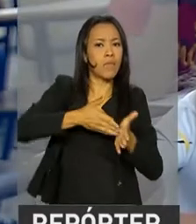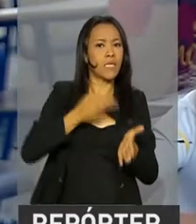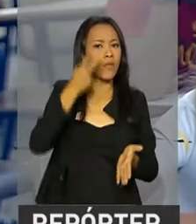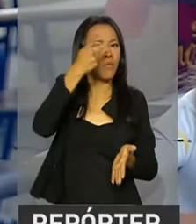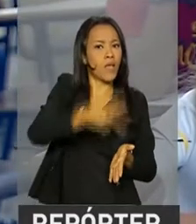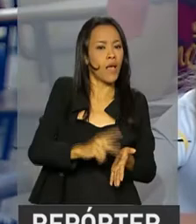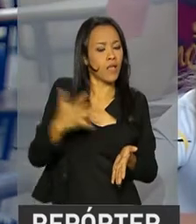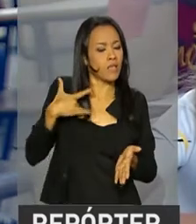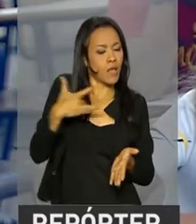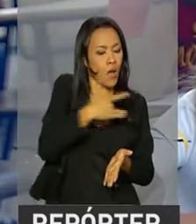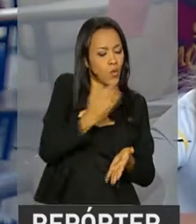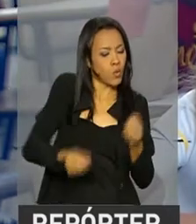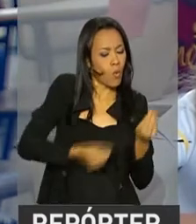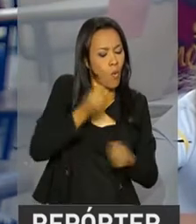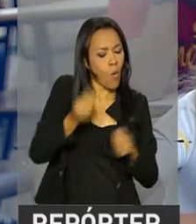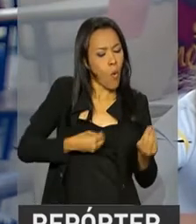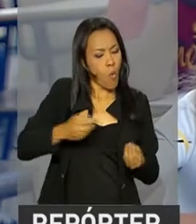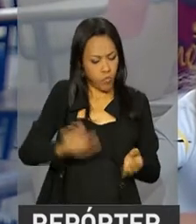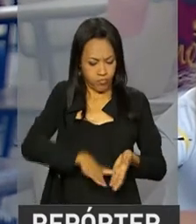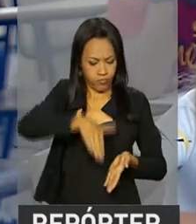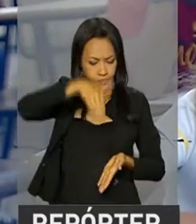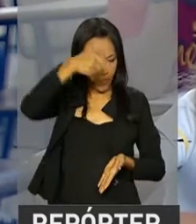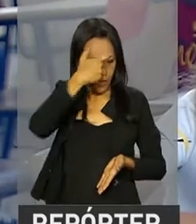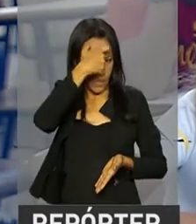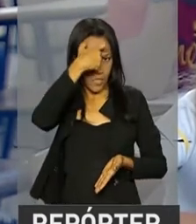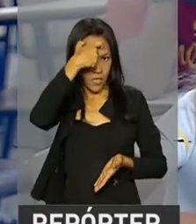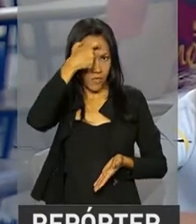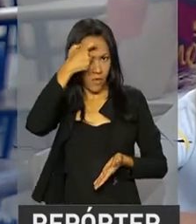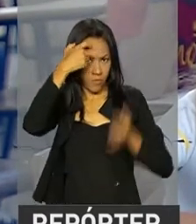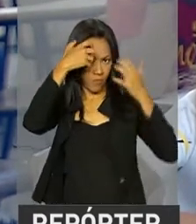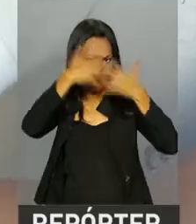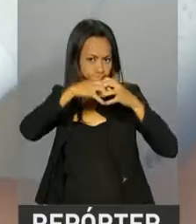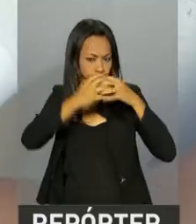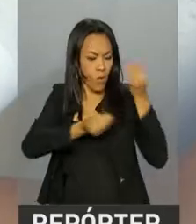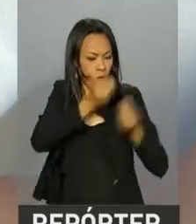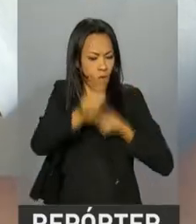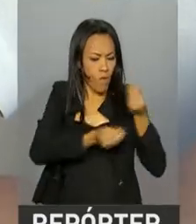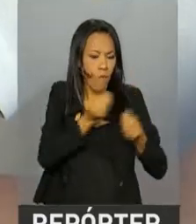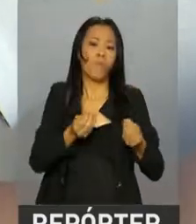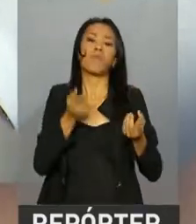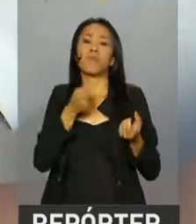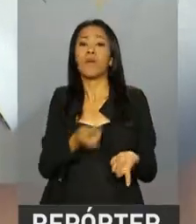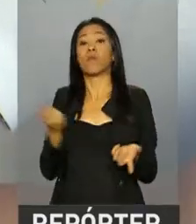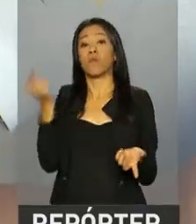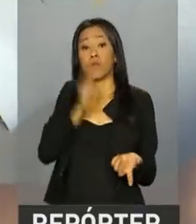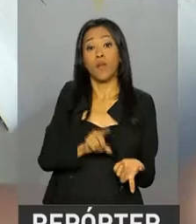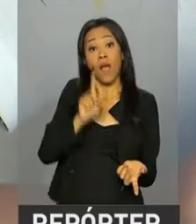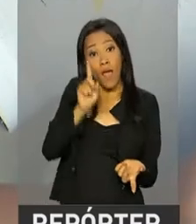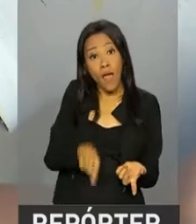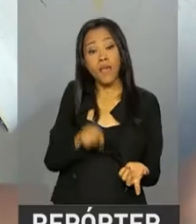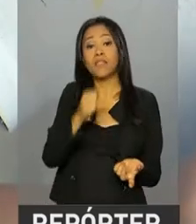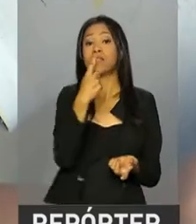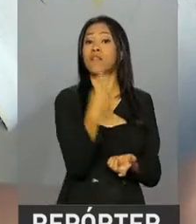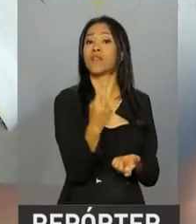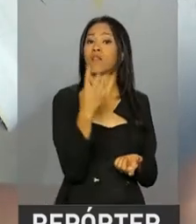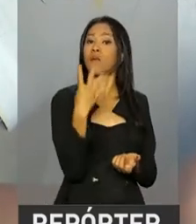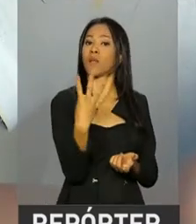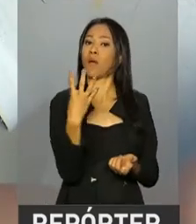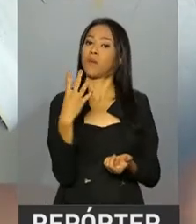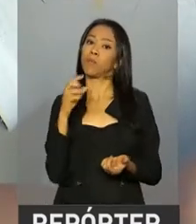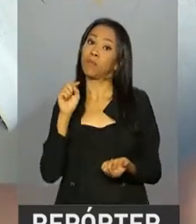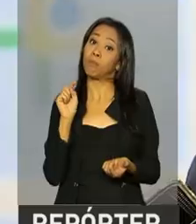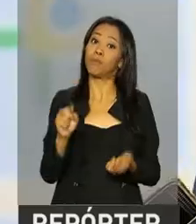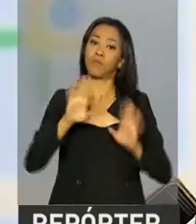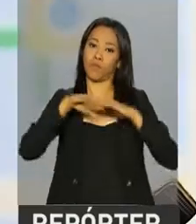como está o potencial do desenvolvimento intelectual a expectativa de alcance é de 144 mil